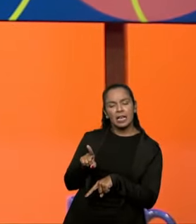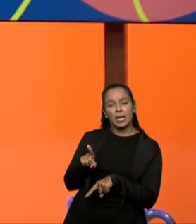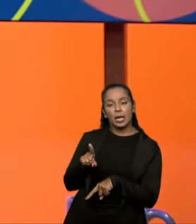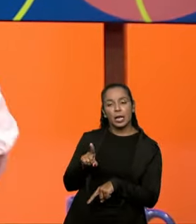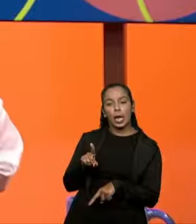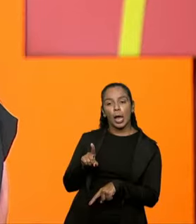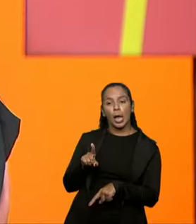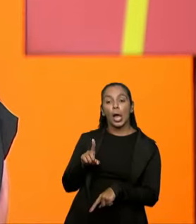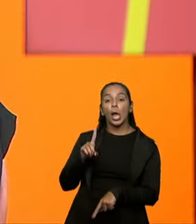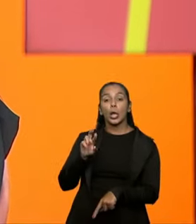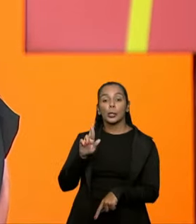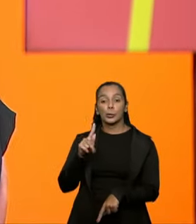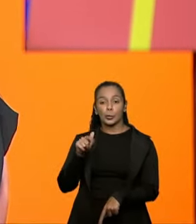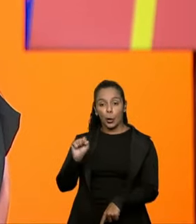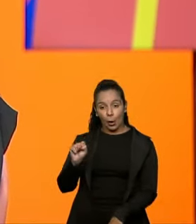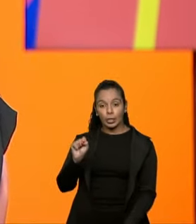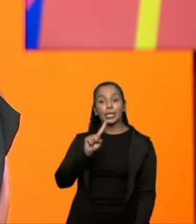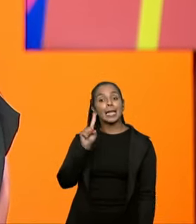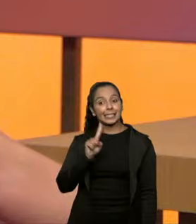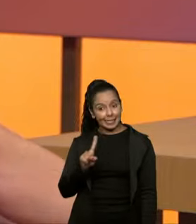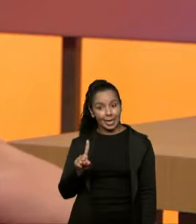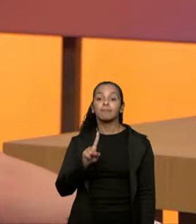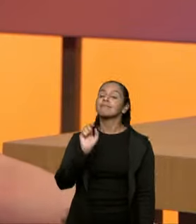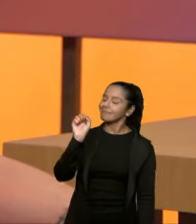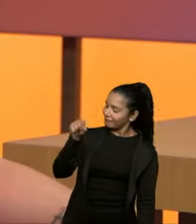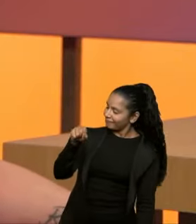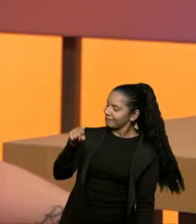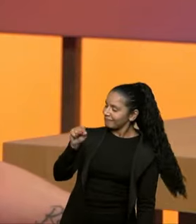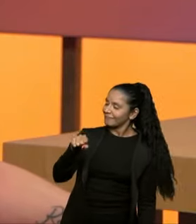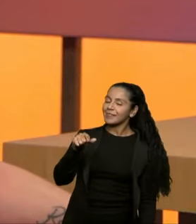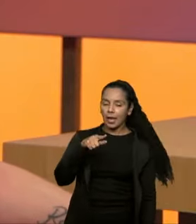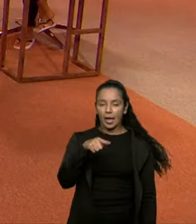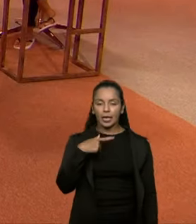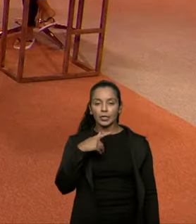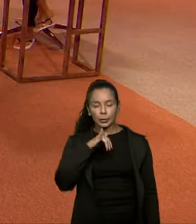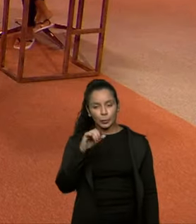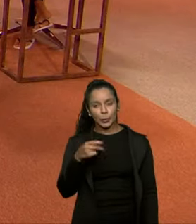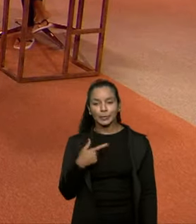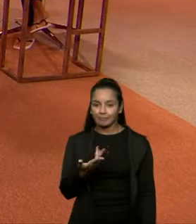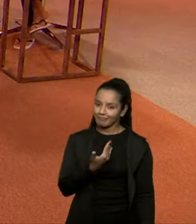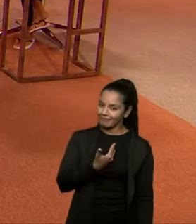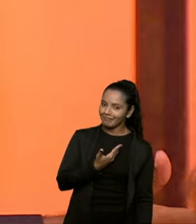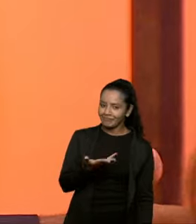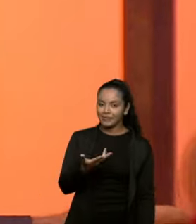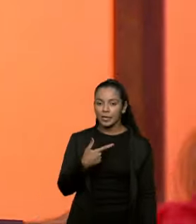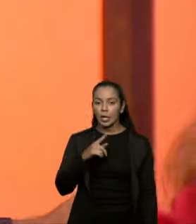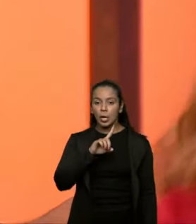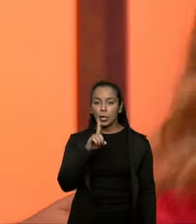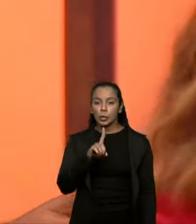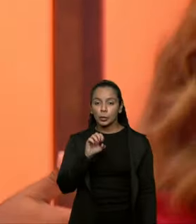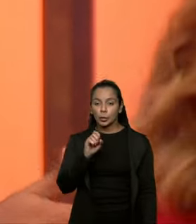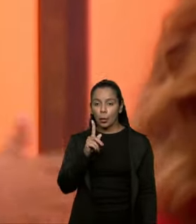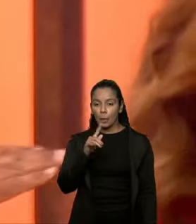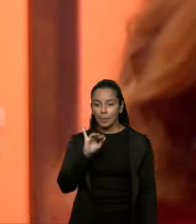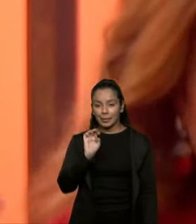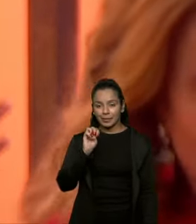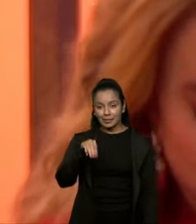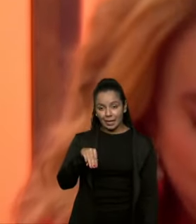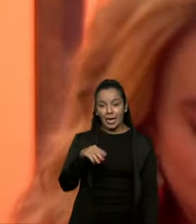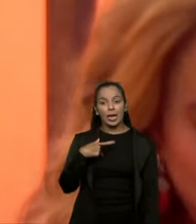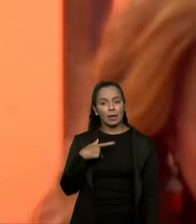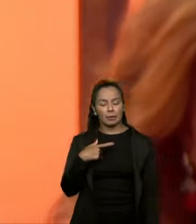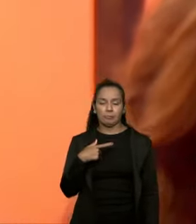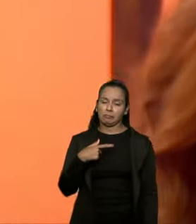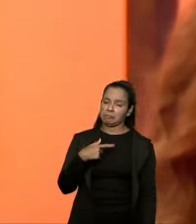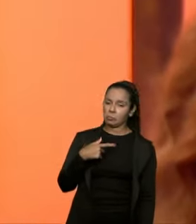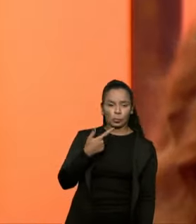Z. É, essas drogas Z aí. Já esculachou. Uma coisinha, meu irmão. Porque é o seguinte, o Zolpidem, para algumas pessoas, graças a Deus, eu não tenho esse